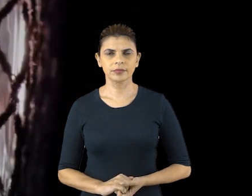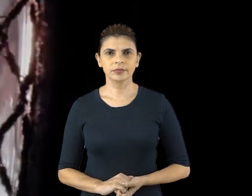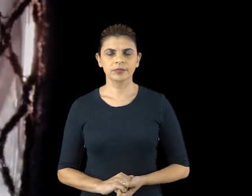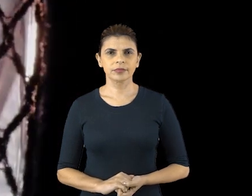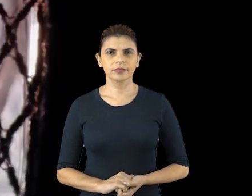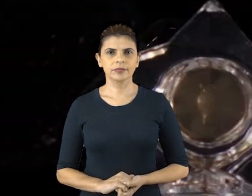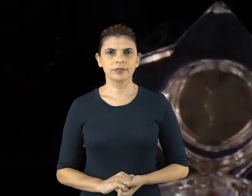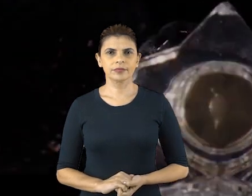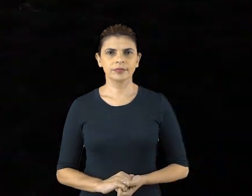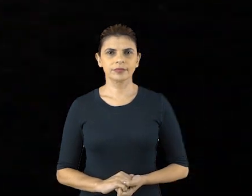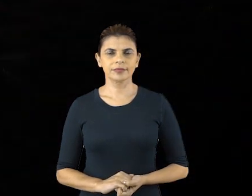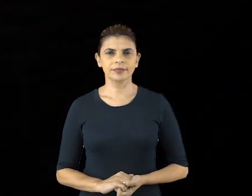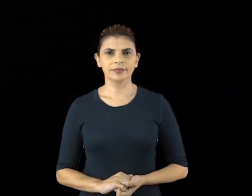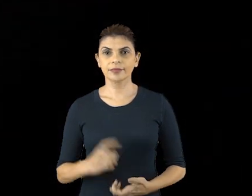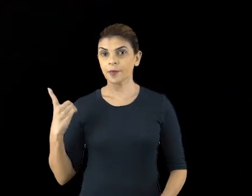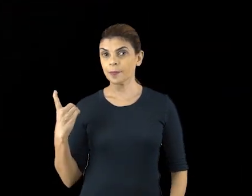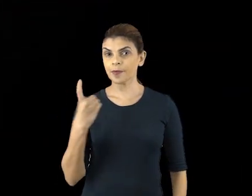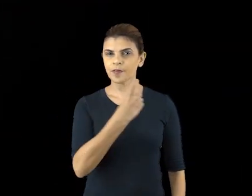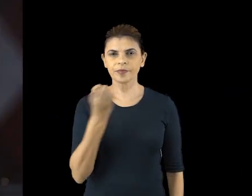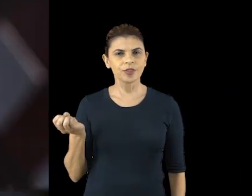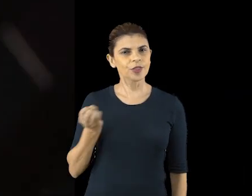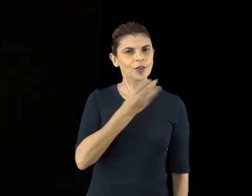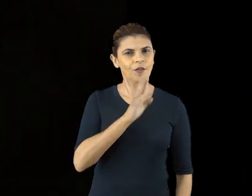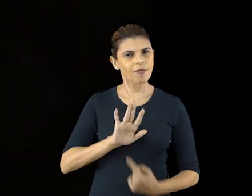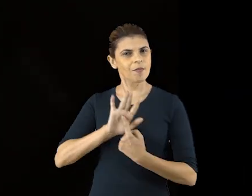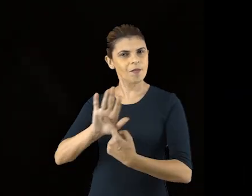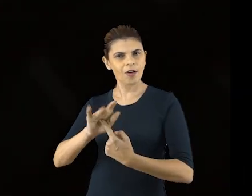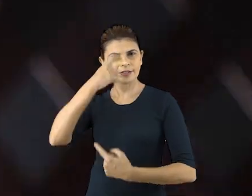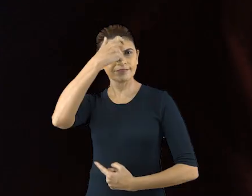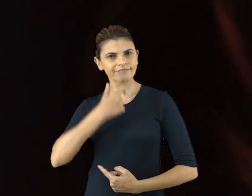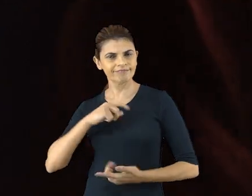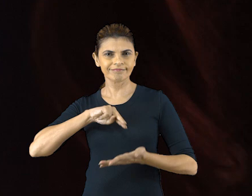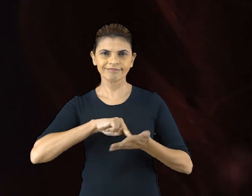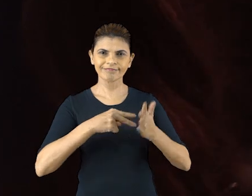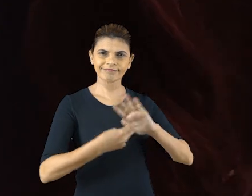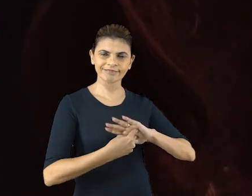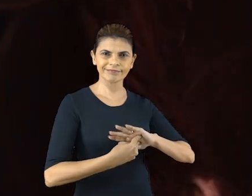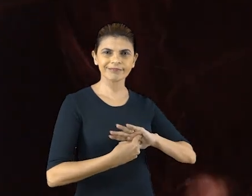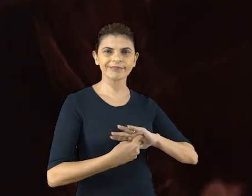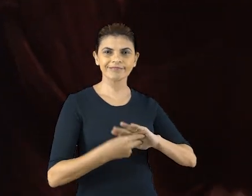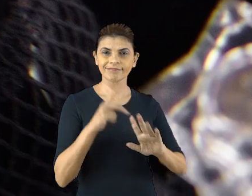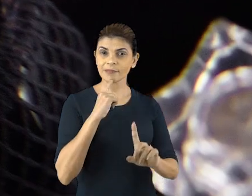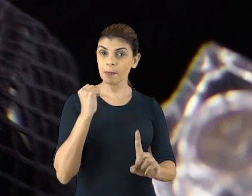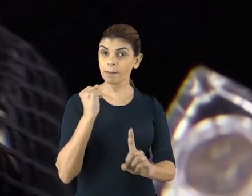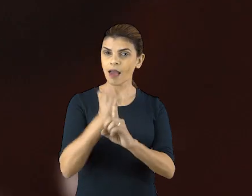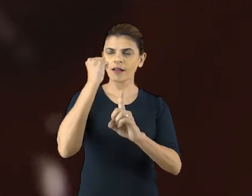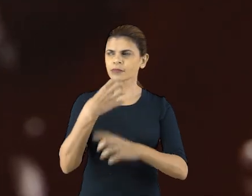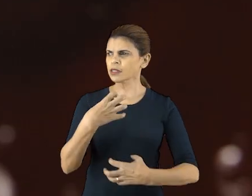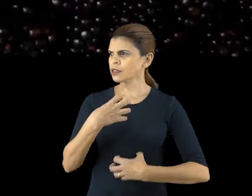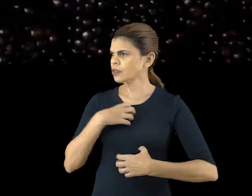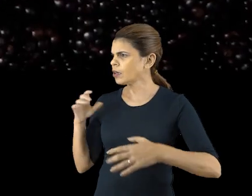Logotipo O Boticário. Frasco da fragrância Glamour Secrets Black Intense envolto em um tecido rendado. Mulher usa um vestido preto de renda.